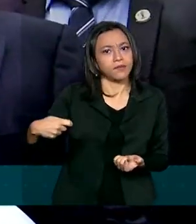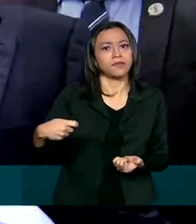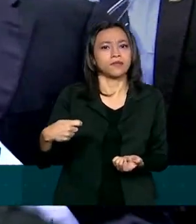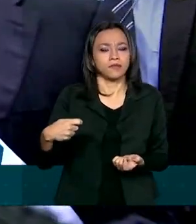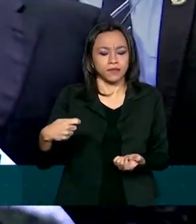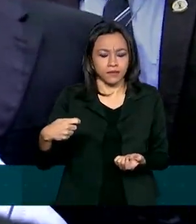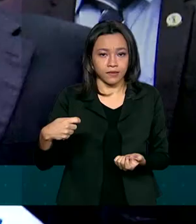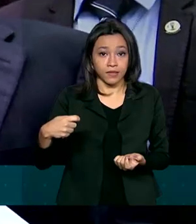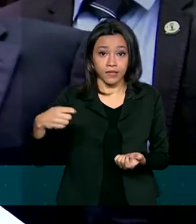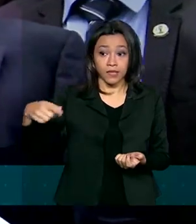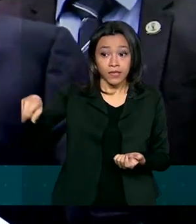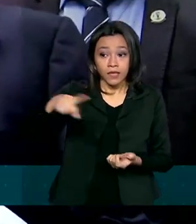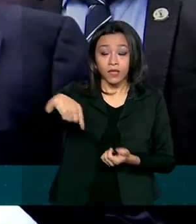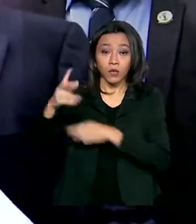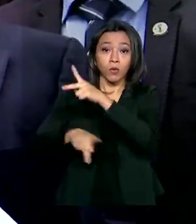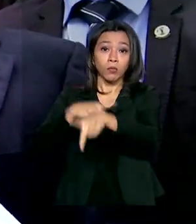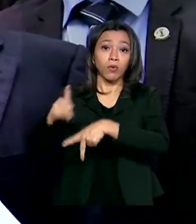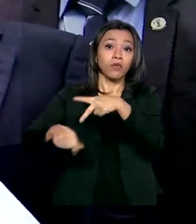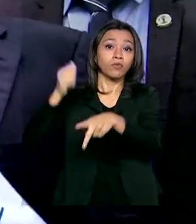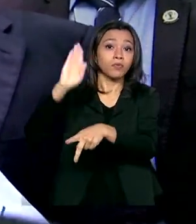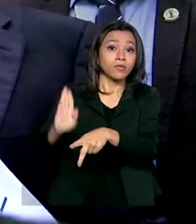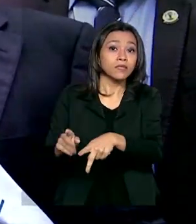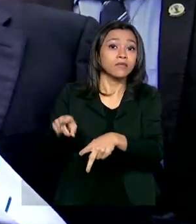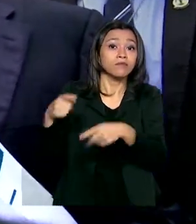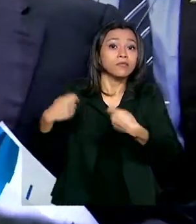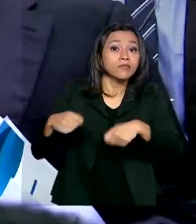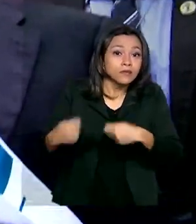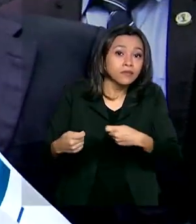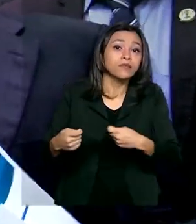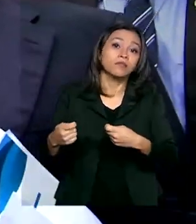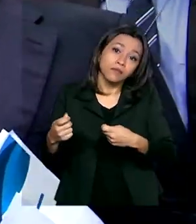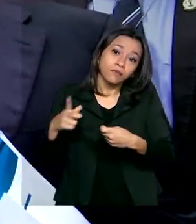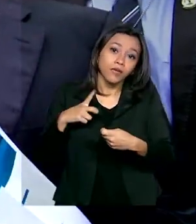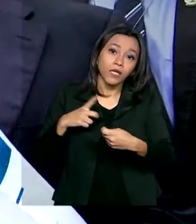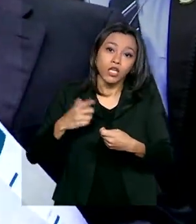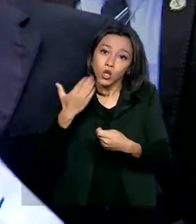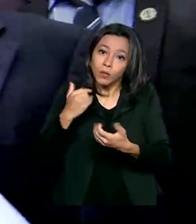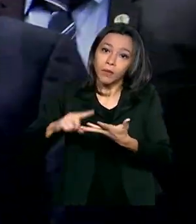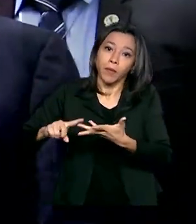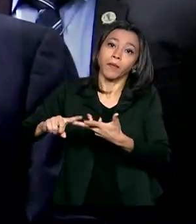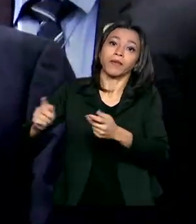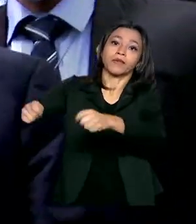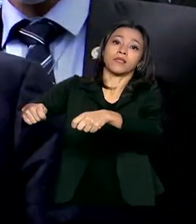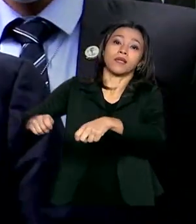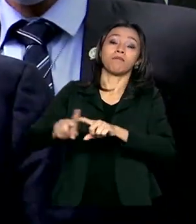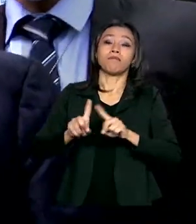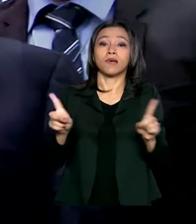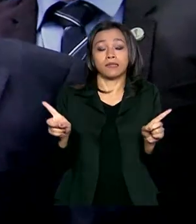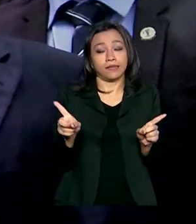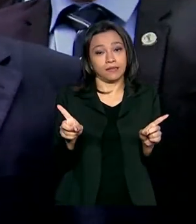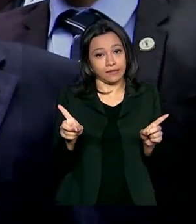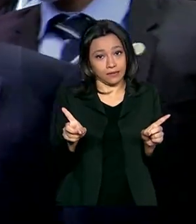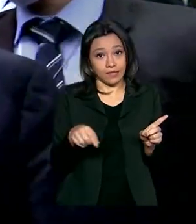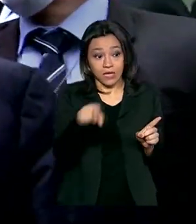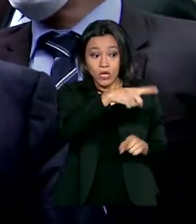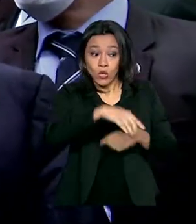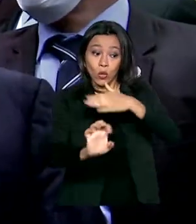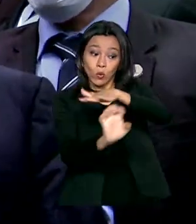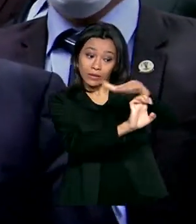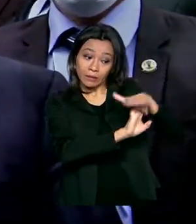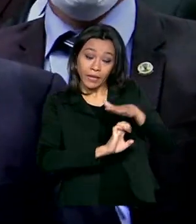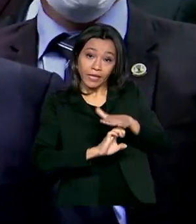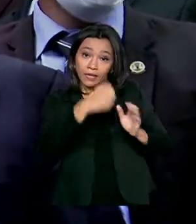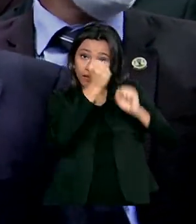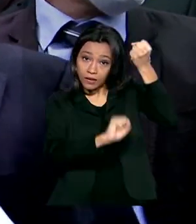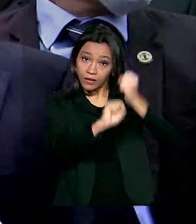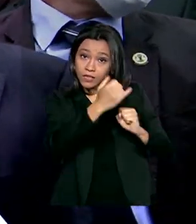a população brasileira tem meios de subsistência. Só que a informação que os empresários nos trazem,